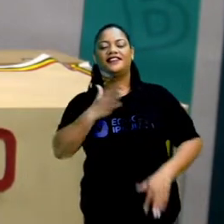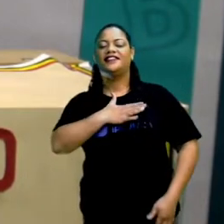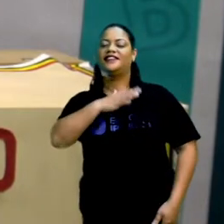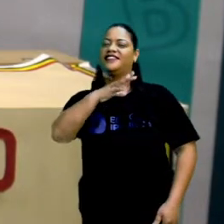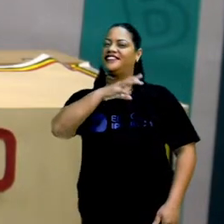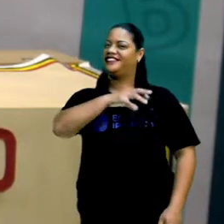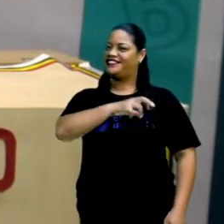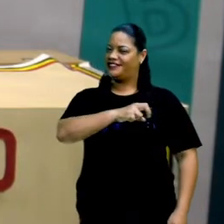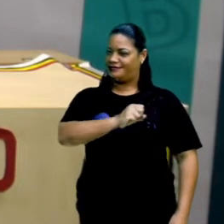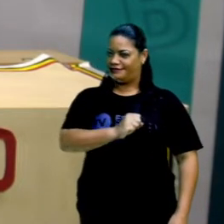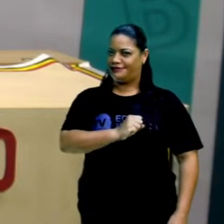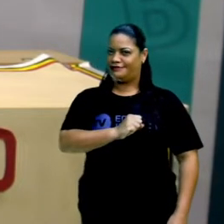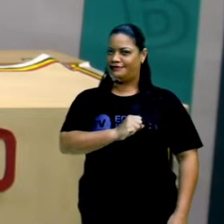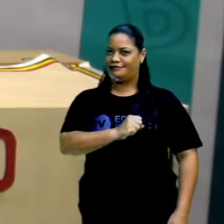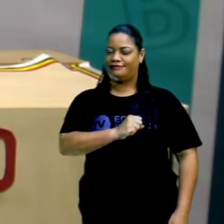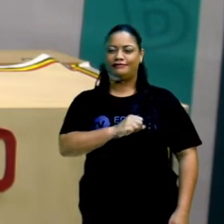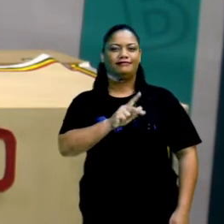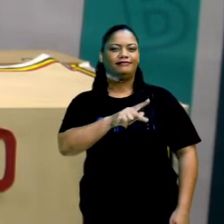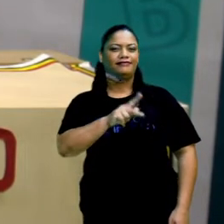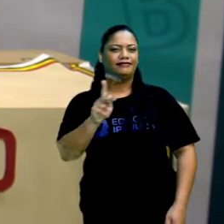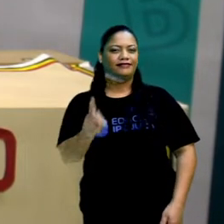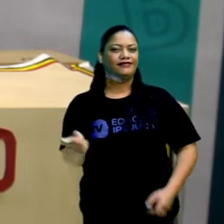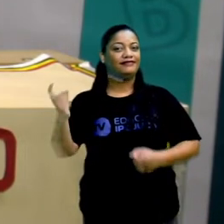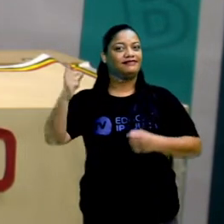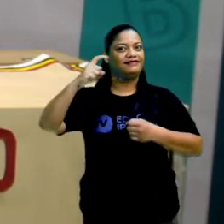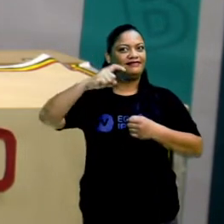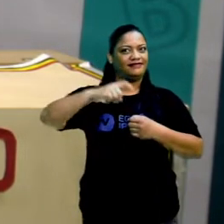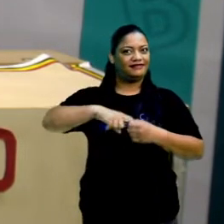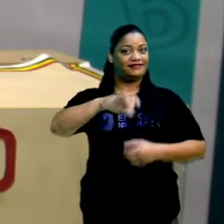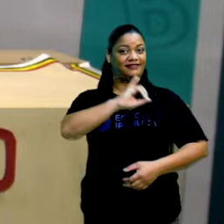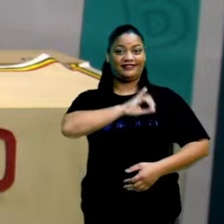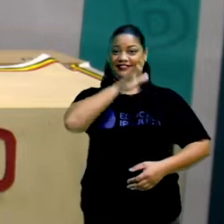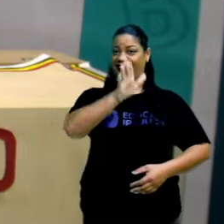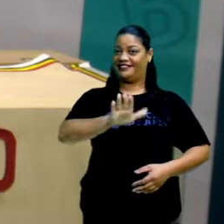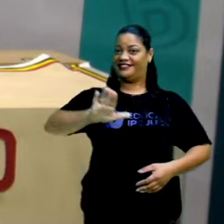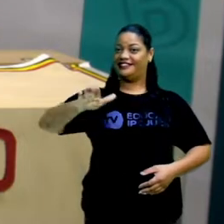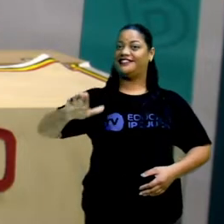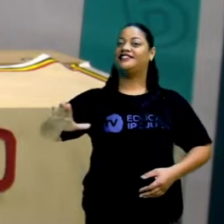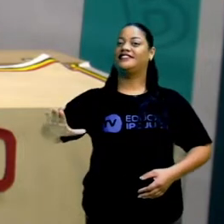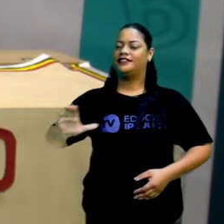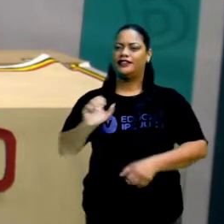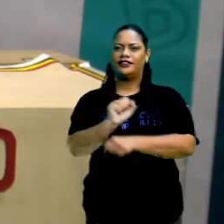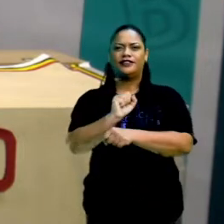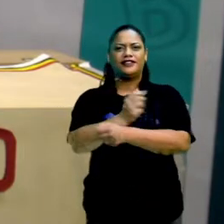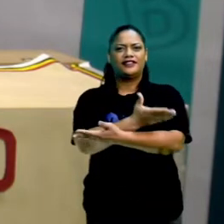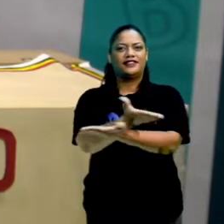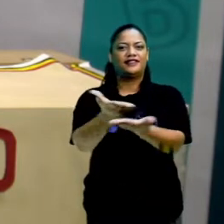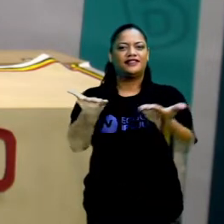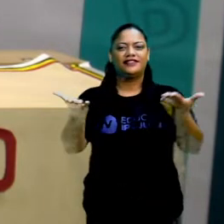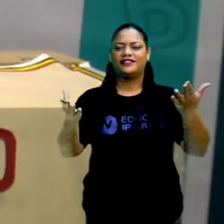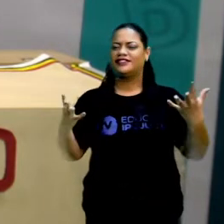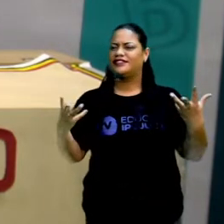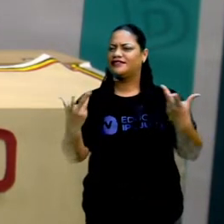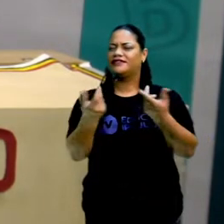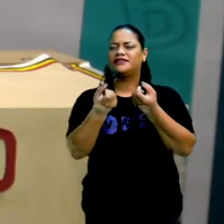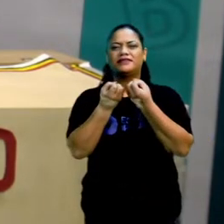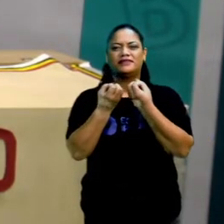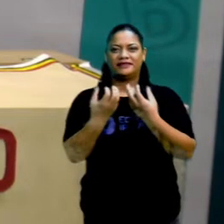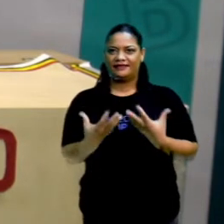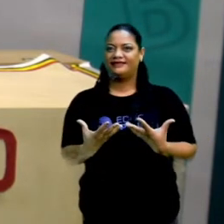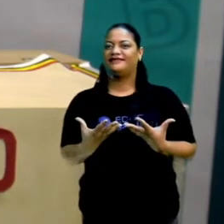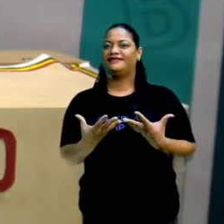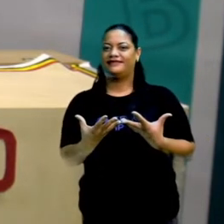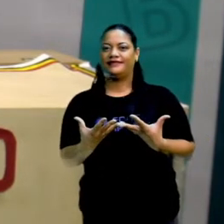meus amores, olha, Tia Ima aqui de volta no Educa e Pojuca. Espero que vocês estejam todos muito